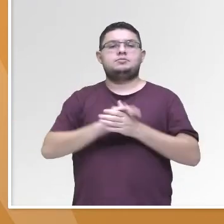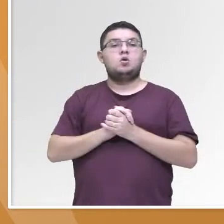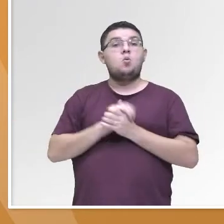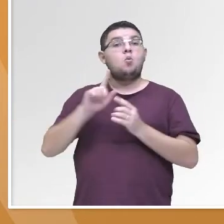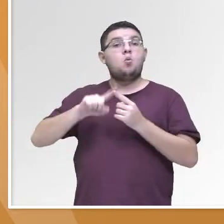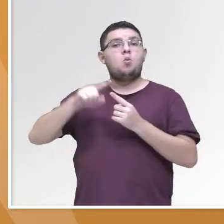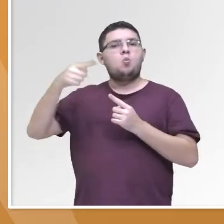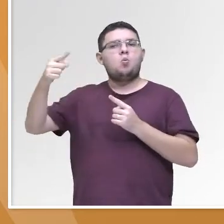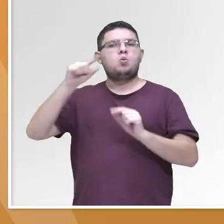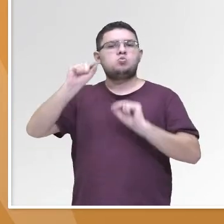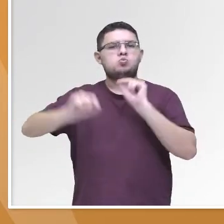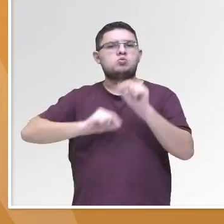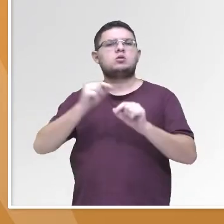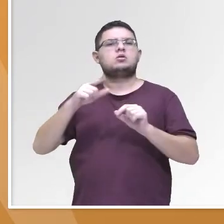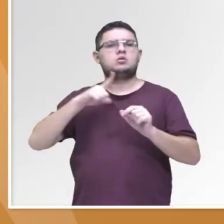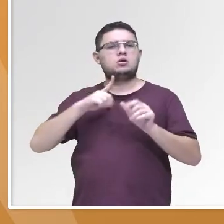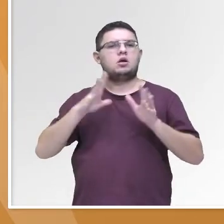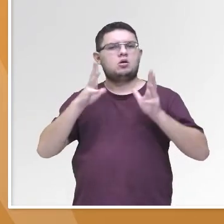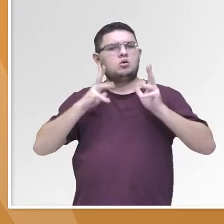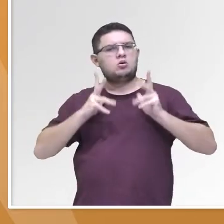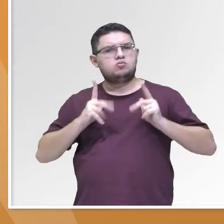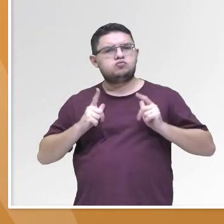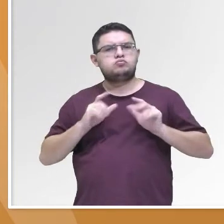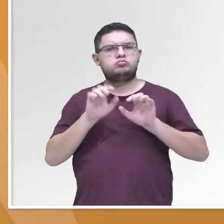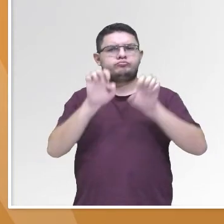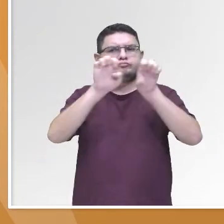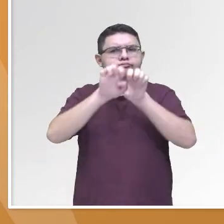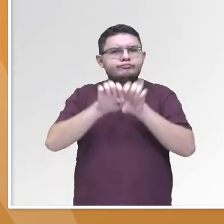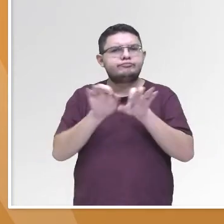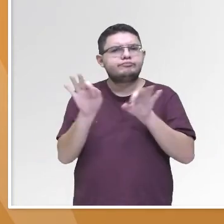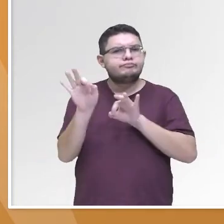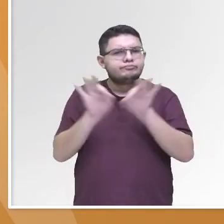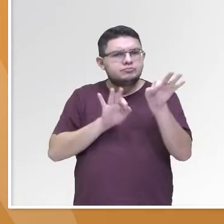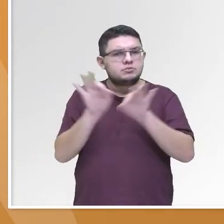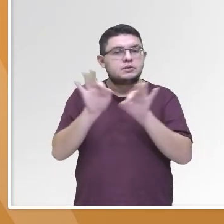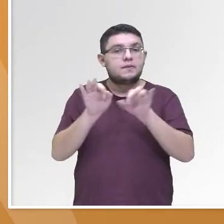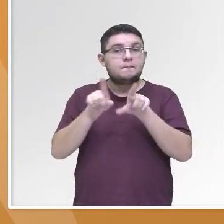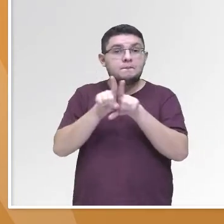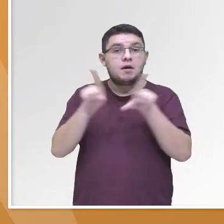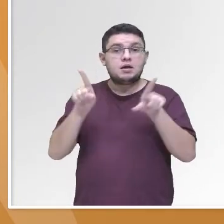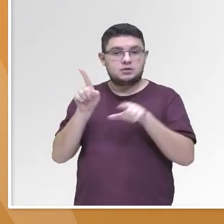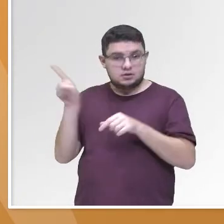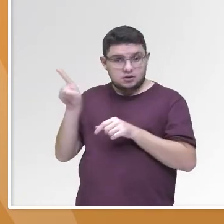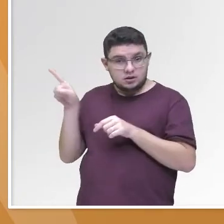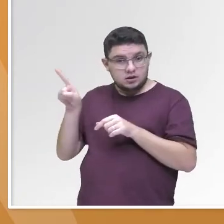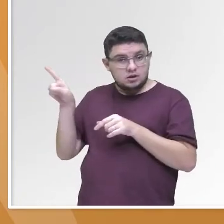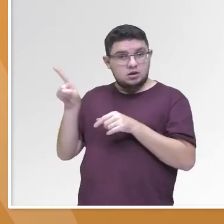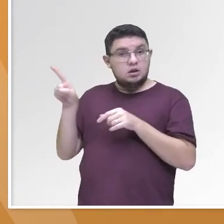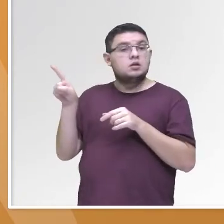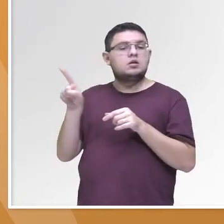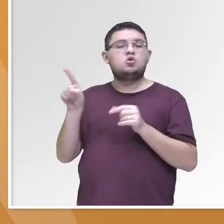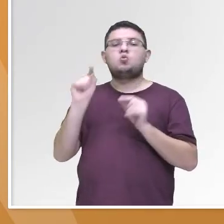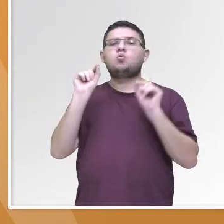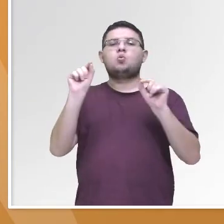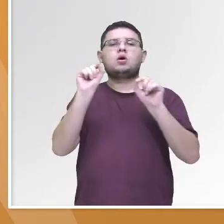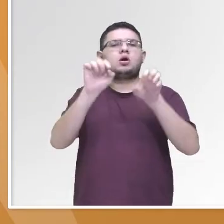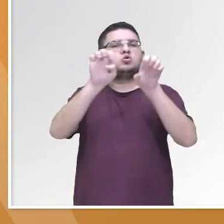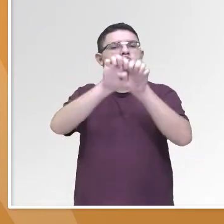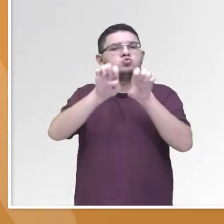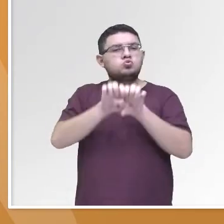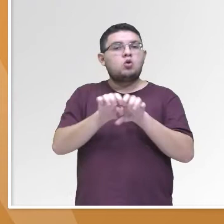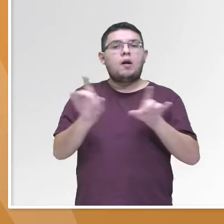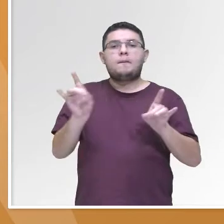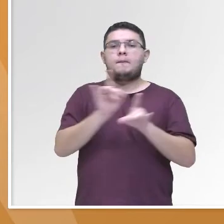aterro controlado a gente observa aí que ele também já tem uma estrutura. Então a gente tem aí uma contenção do resíduo, né, que a gente